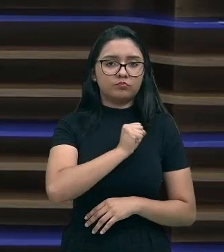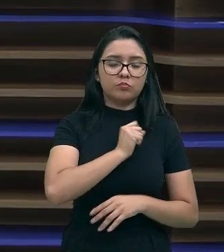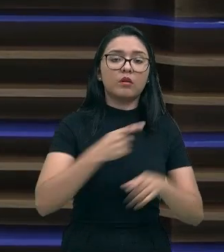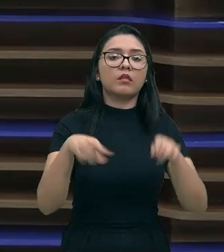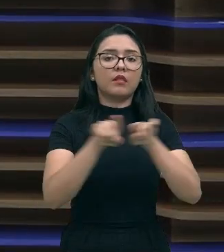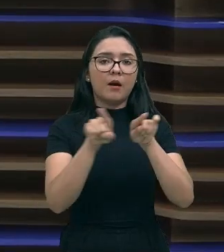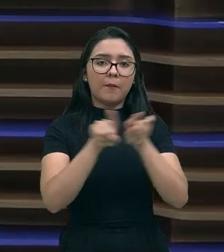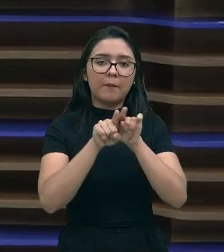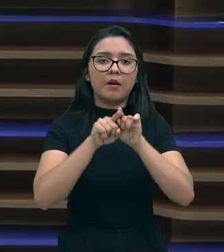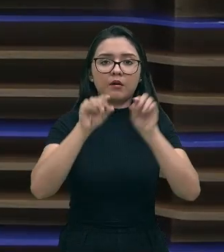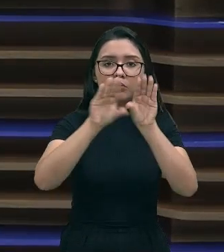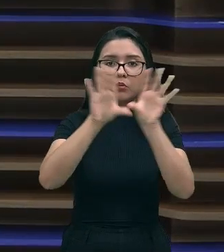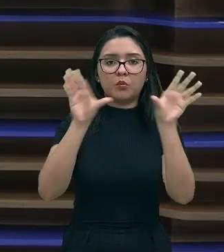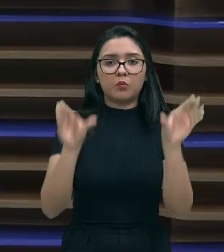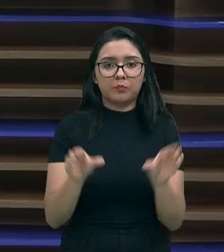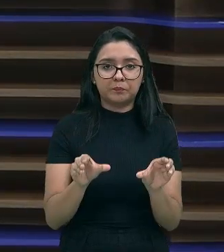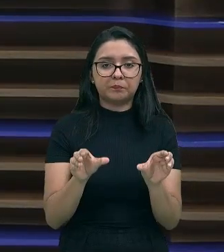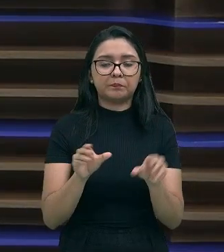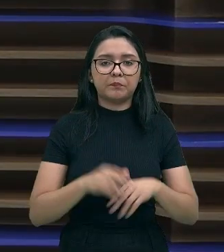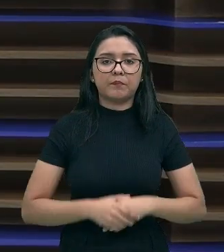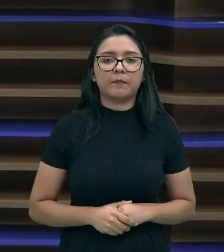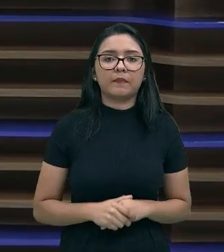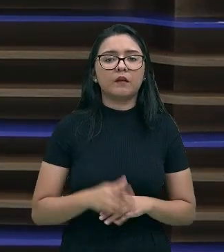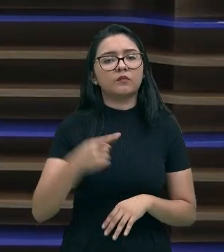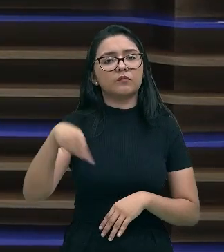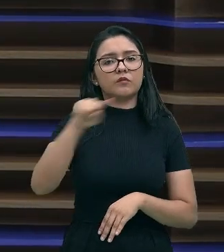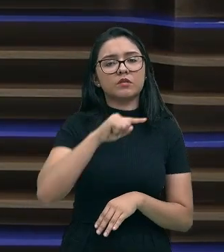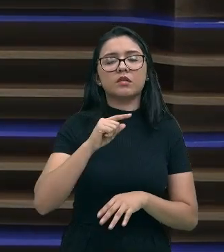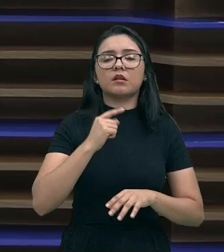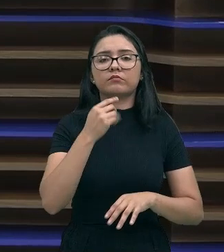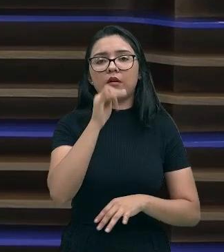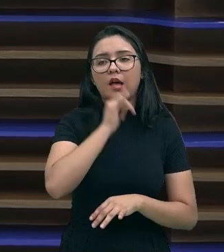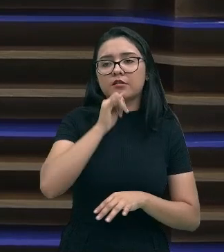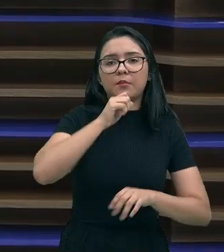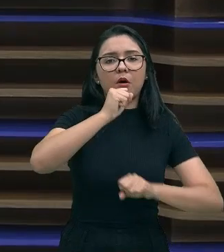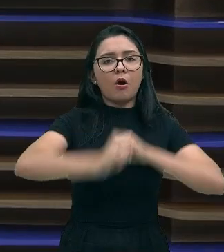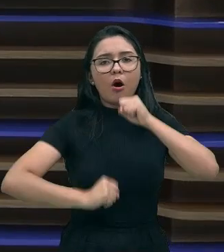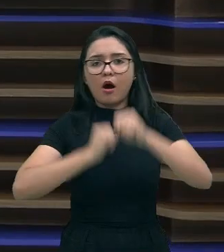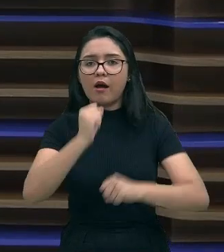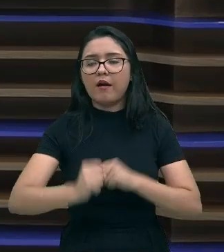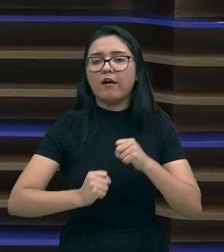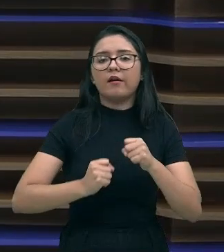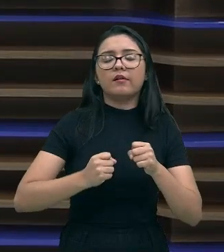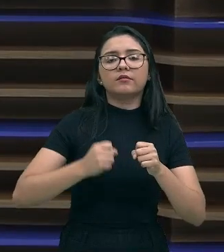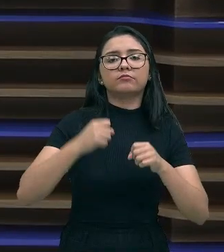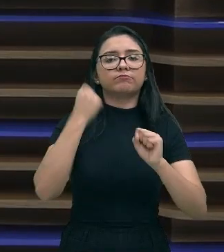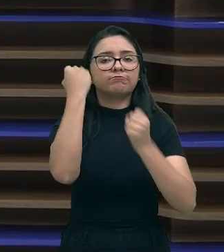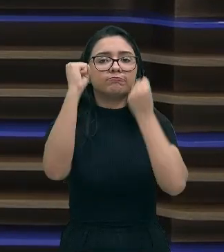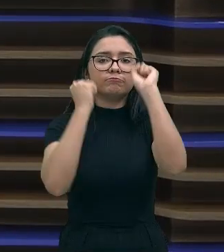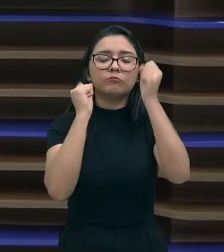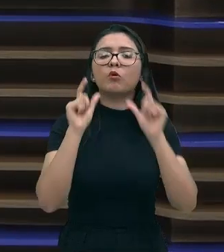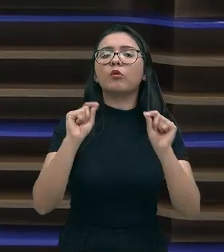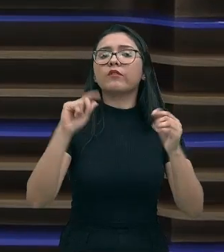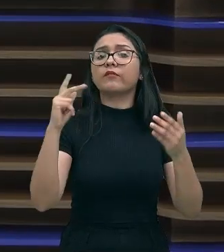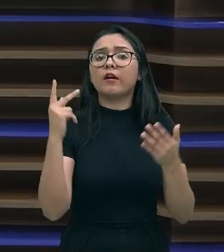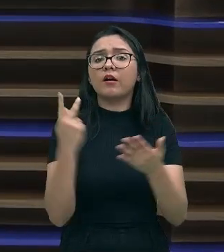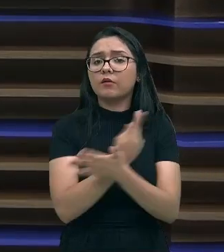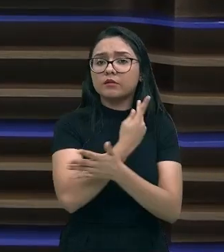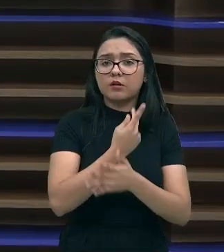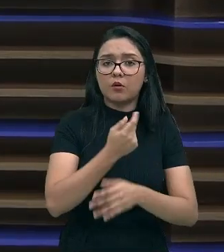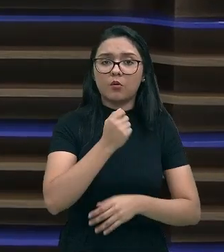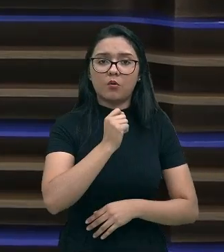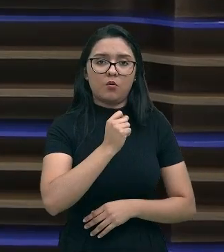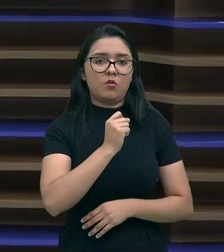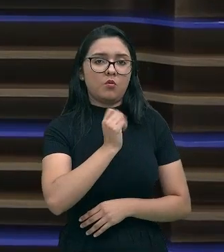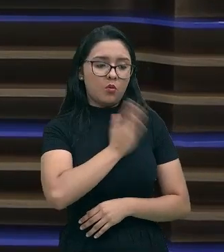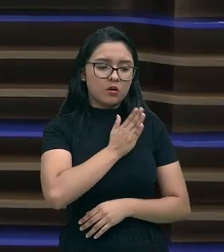e do coração, tá? Então, quando você está ali correndo, fazendo uma atividade física, o que vai acontecer? O seu coração começa a